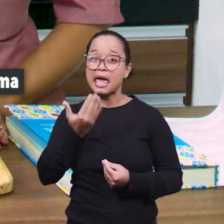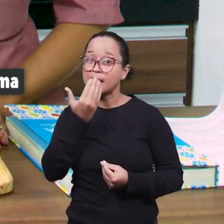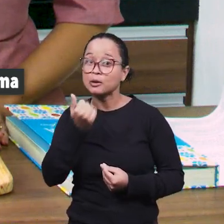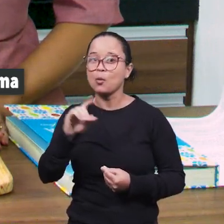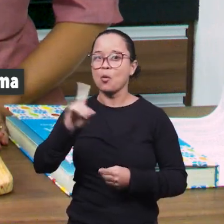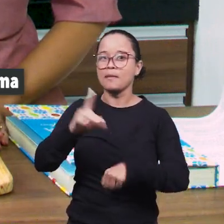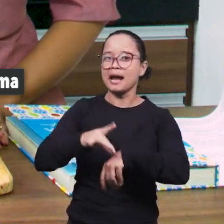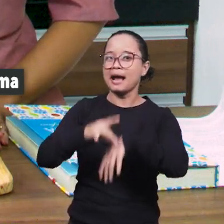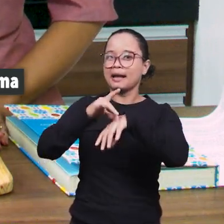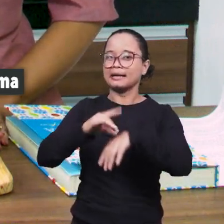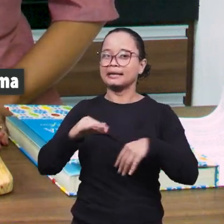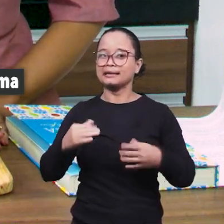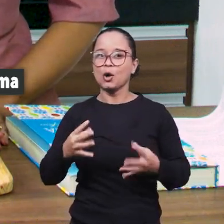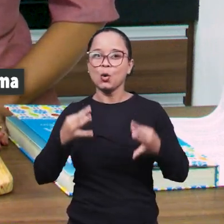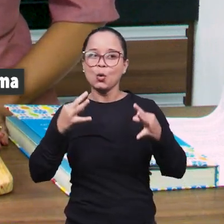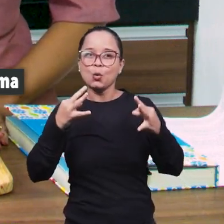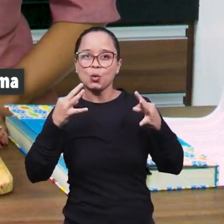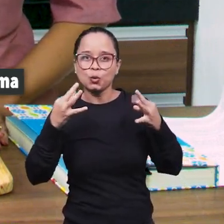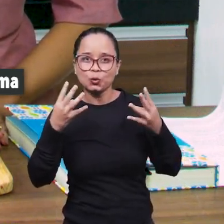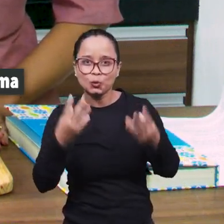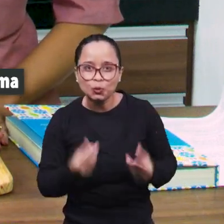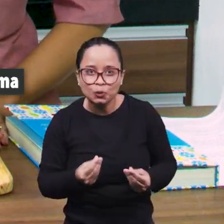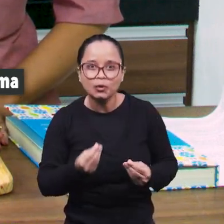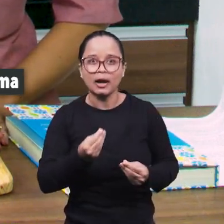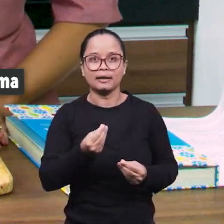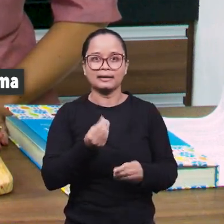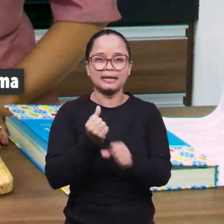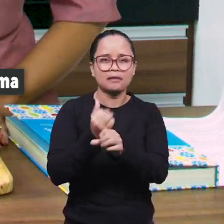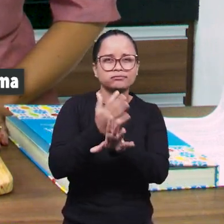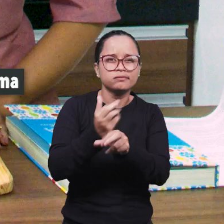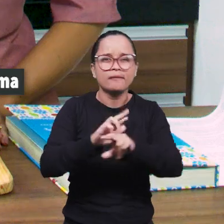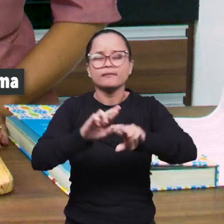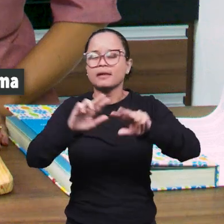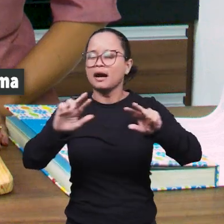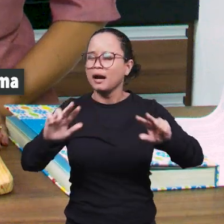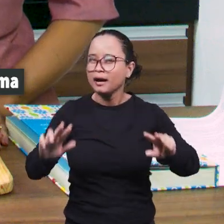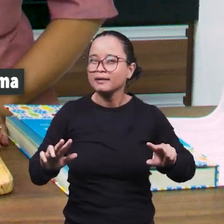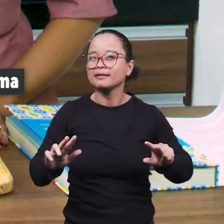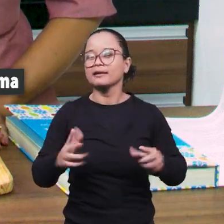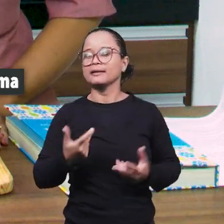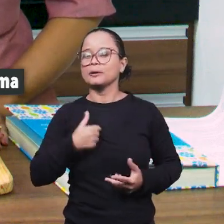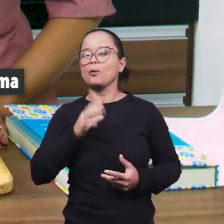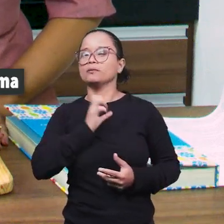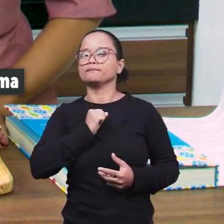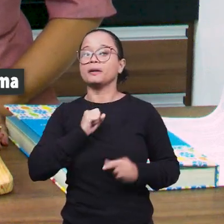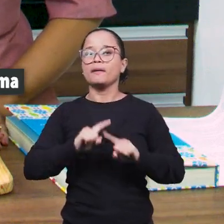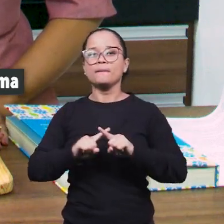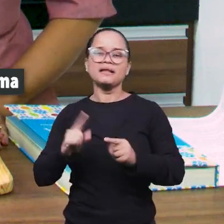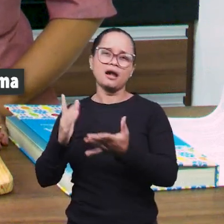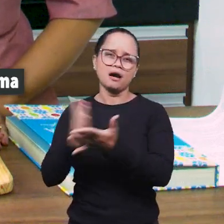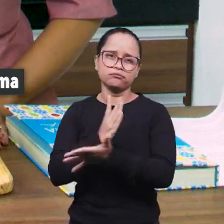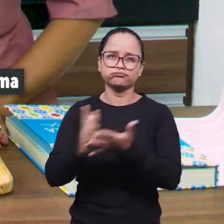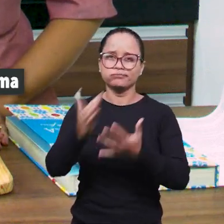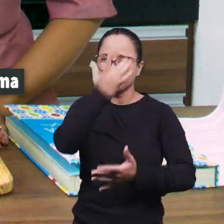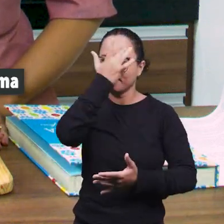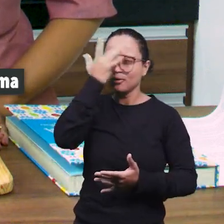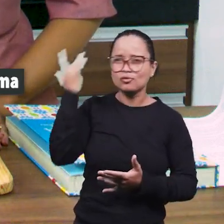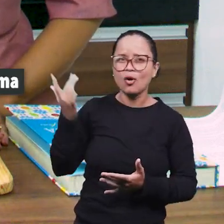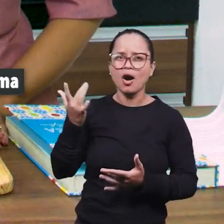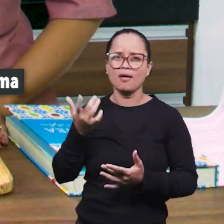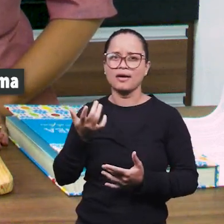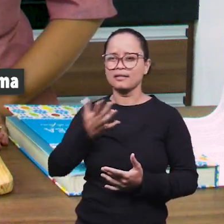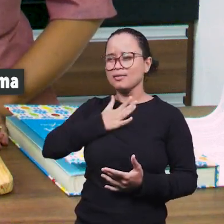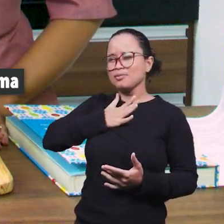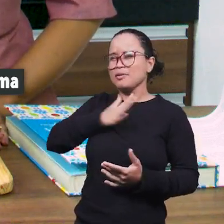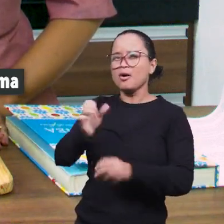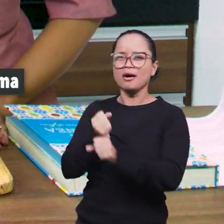amo, viu? Na verdade, muita gente às vezes não gosta de legumes, gente, porque às vezes foi oferecido